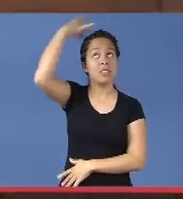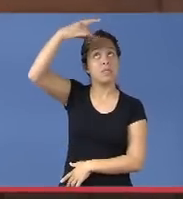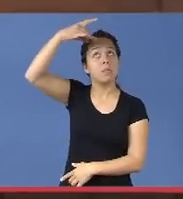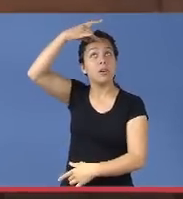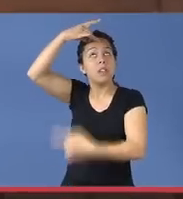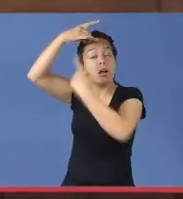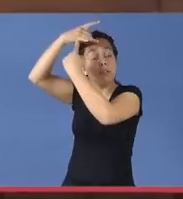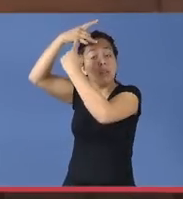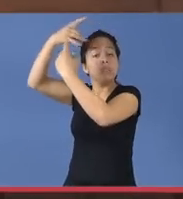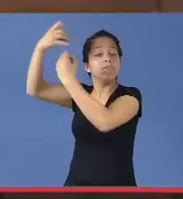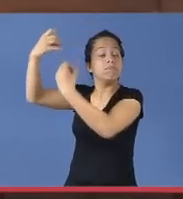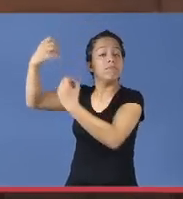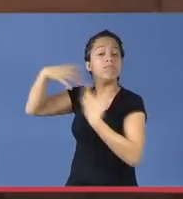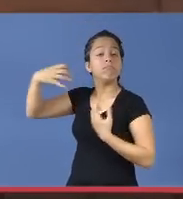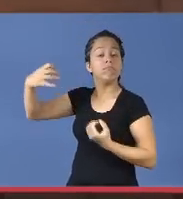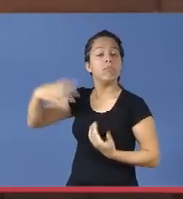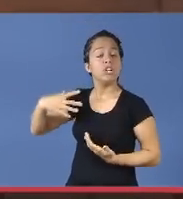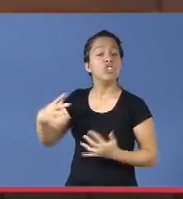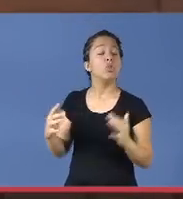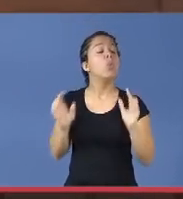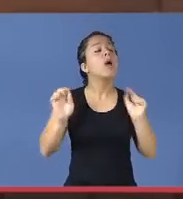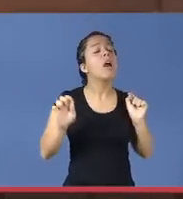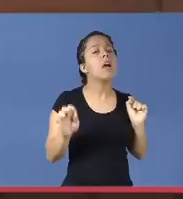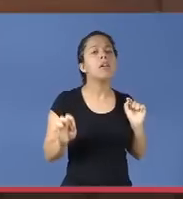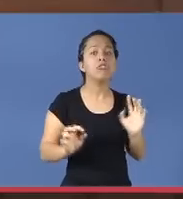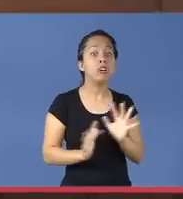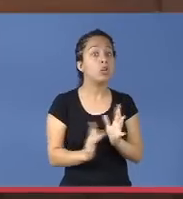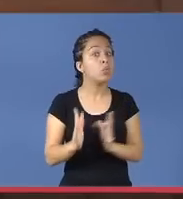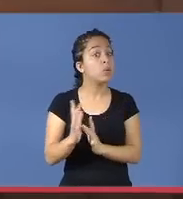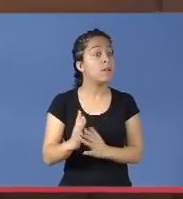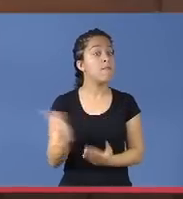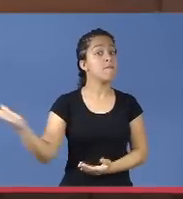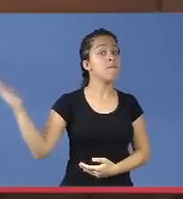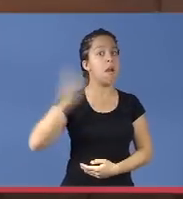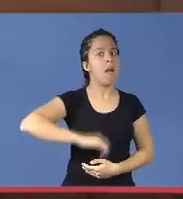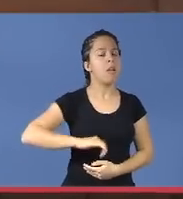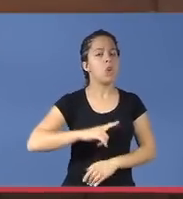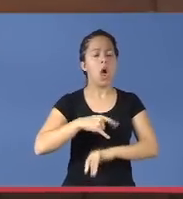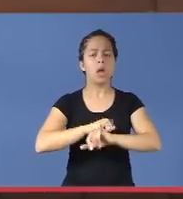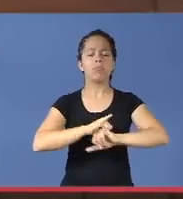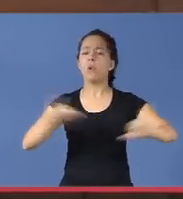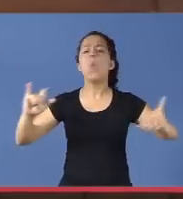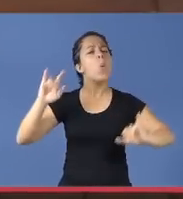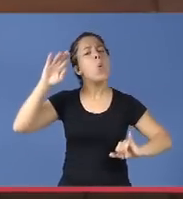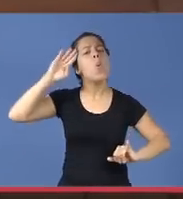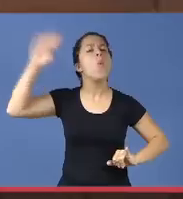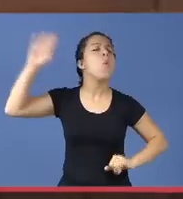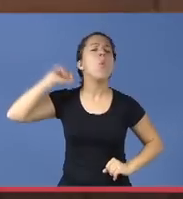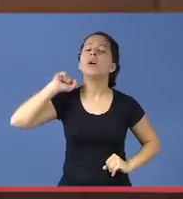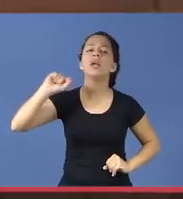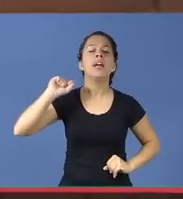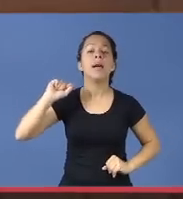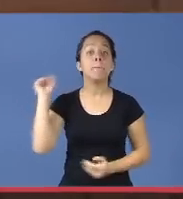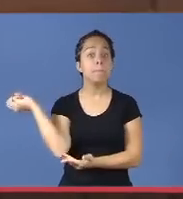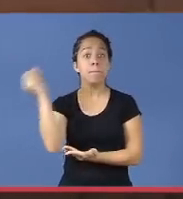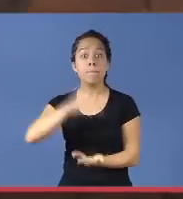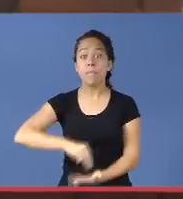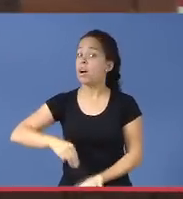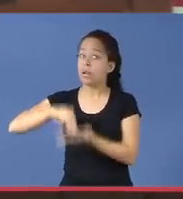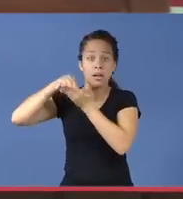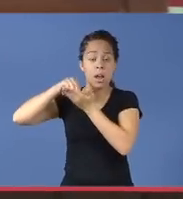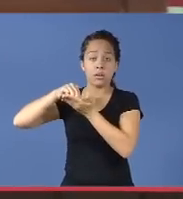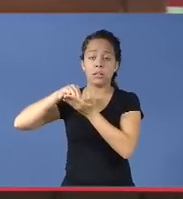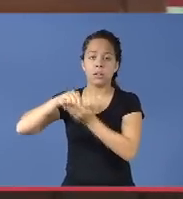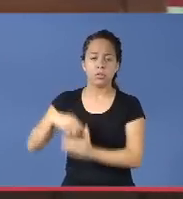uma mensagem, Jesus vem. A palavra-chave é Maranata. Nós não temos que estar a